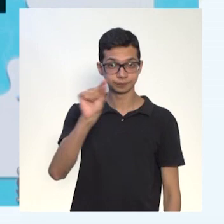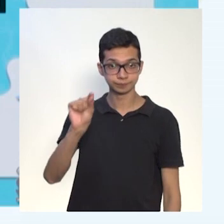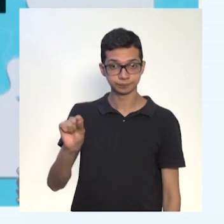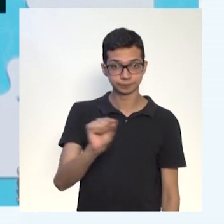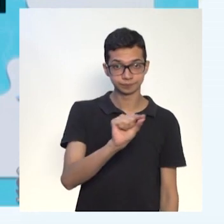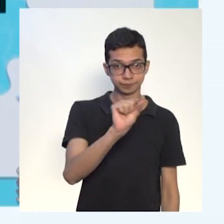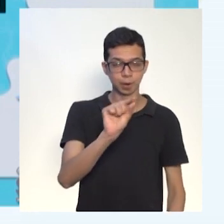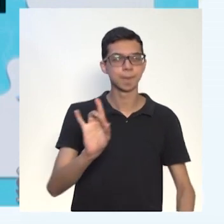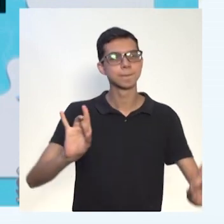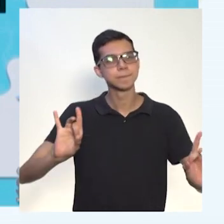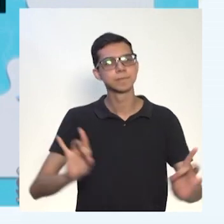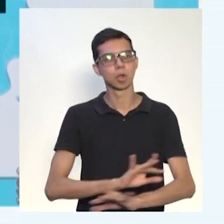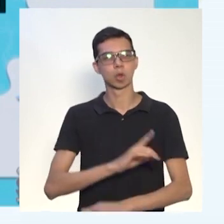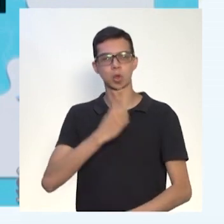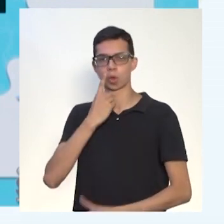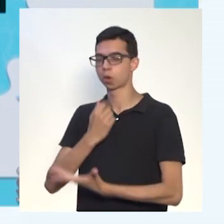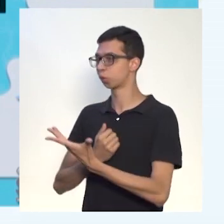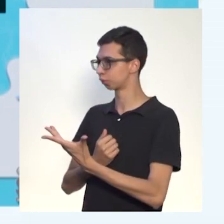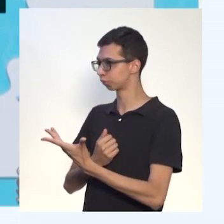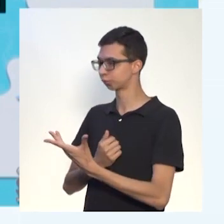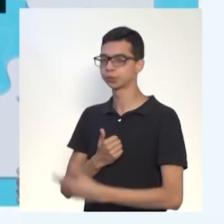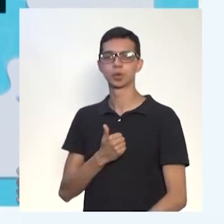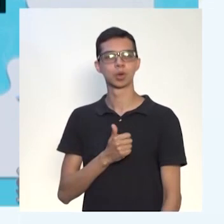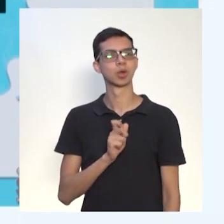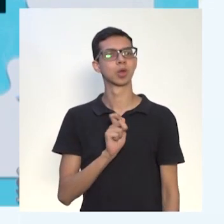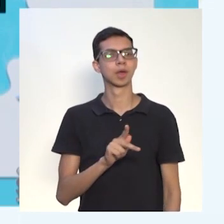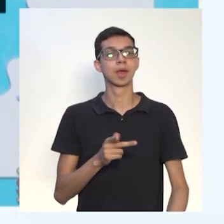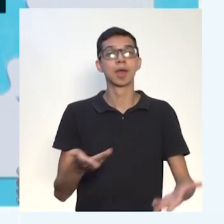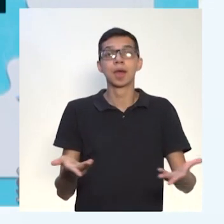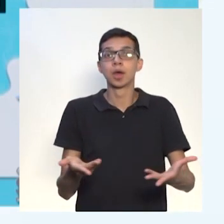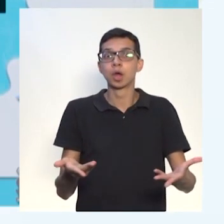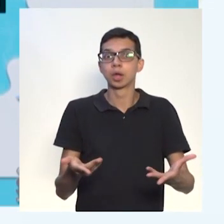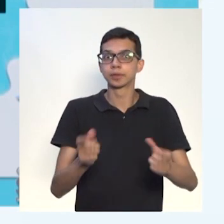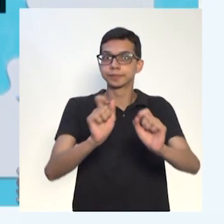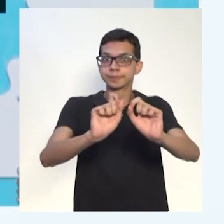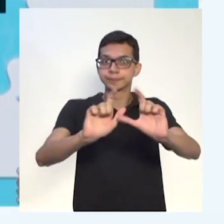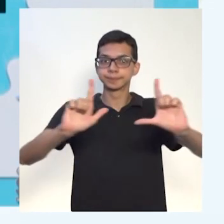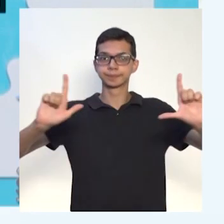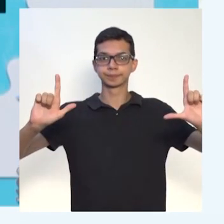democratização do acesso no Brasil. Trouxe aqui para eu ver, ó, grandão agora.